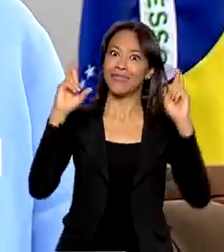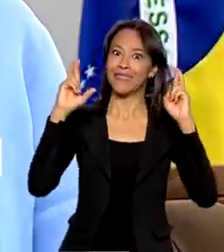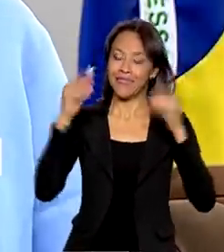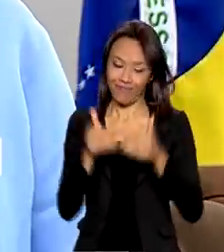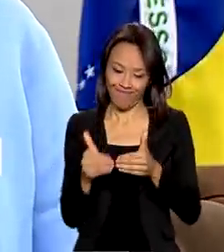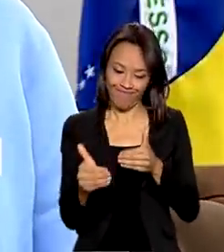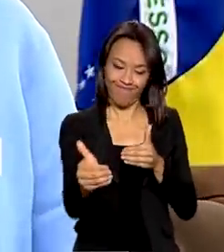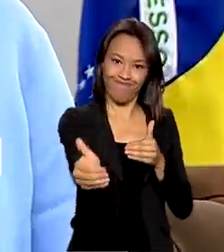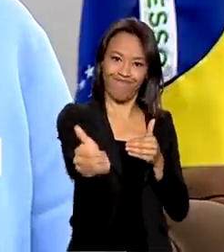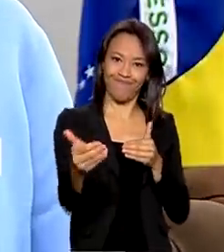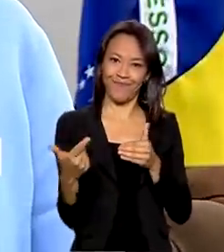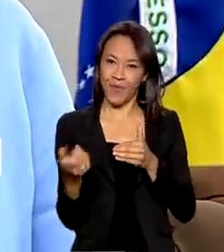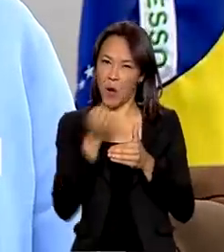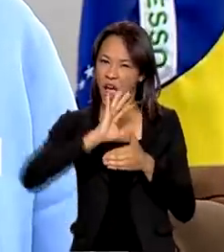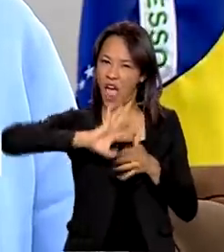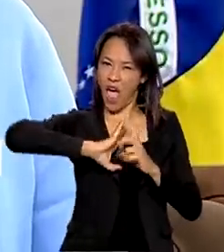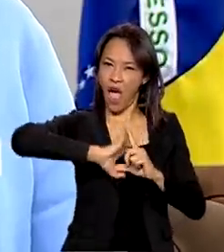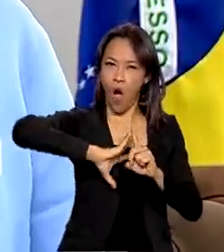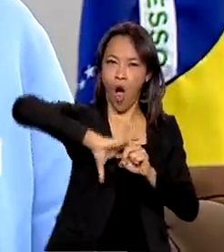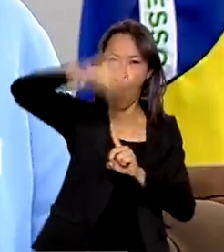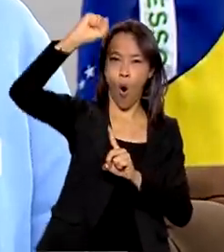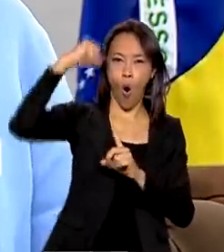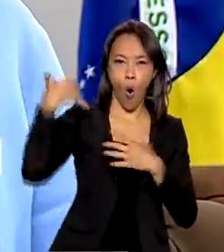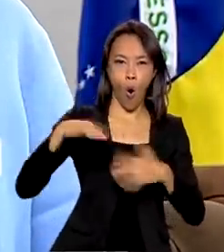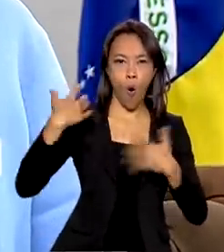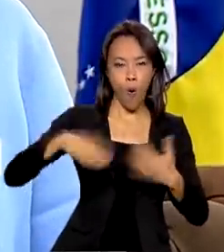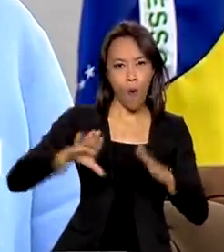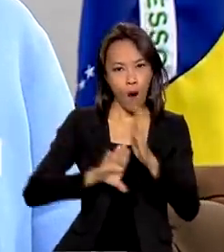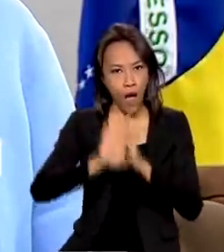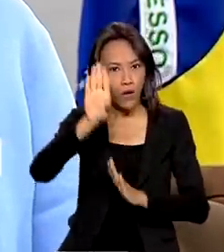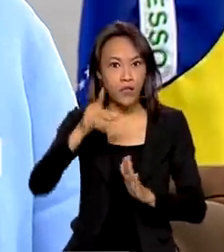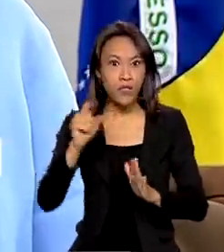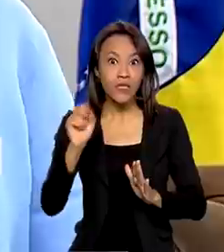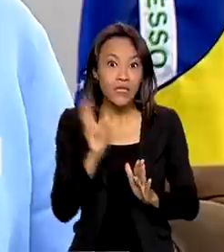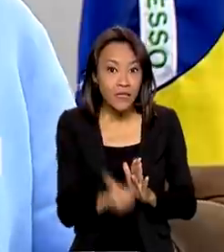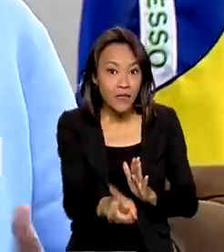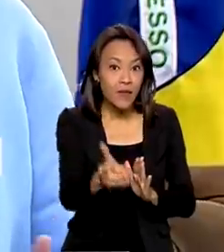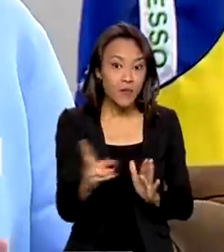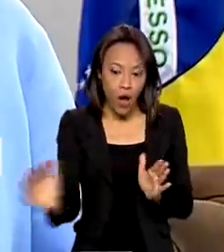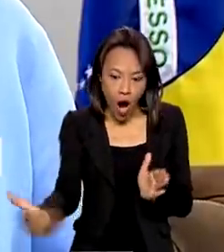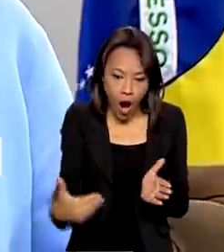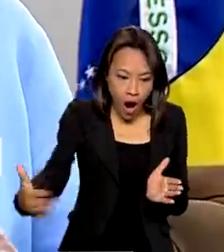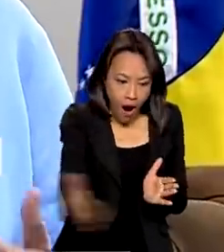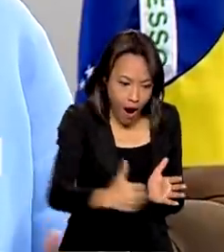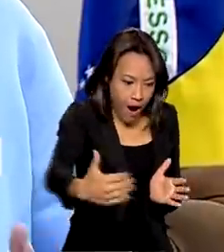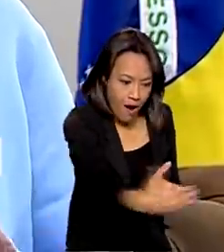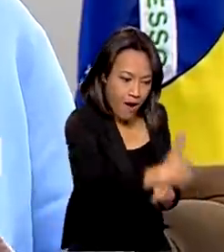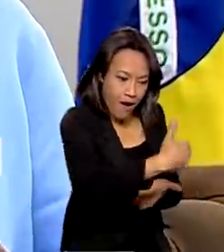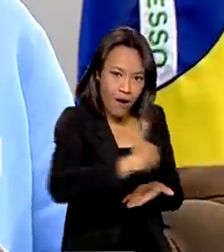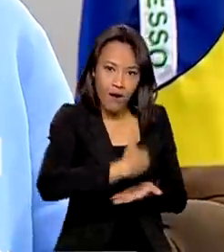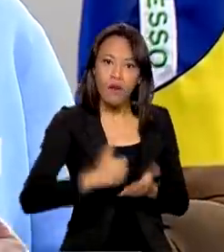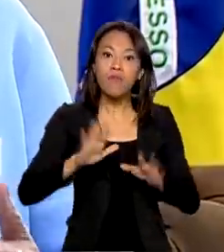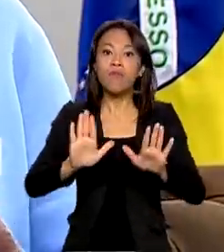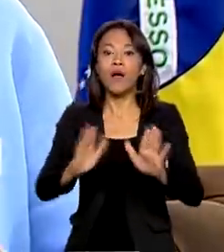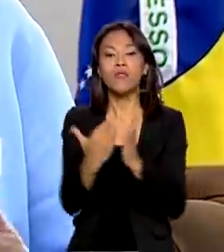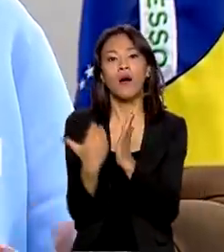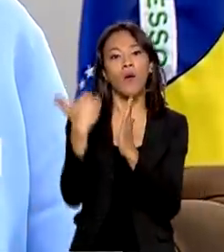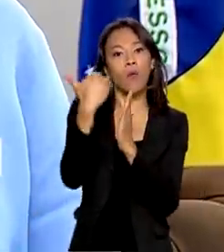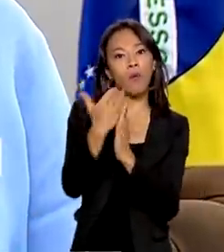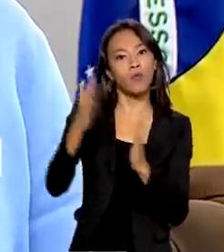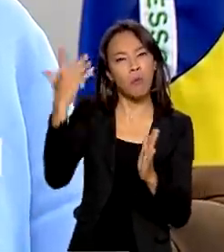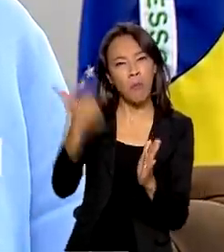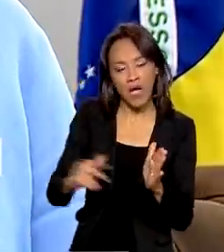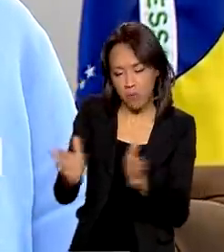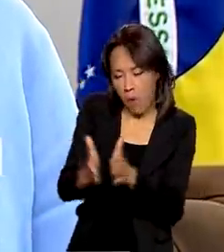Estimativa de uma safra recorde não só com aumento de área e mas também com o aumento da